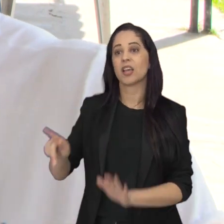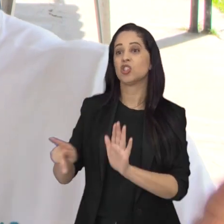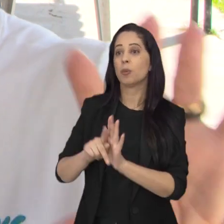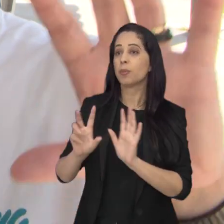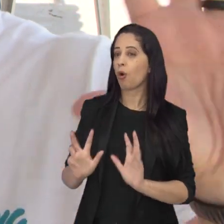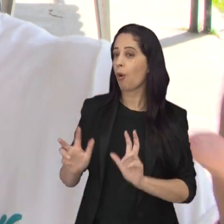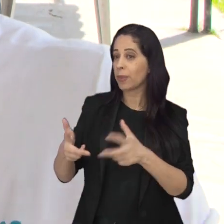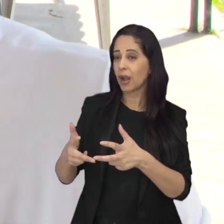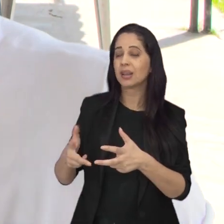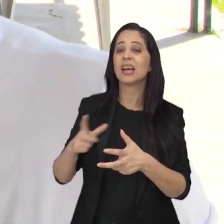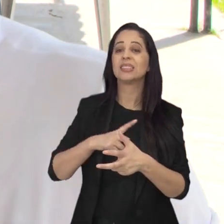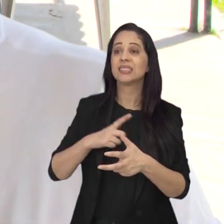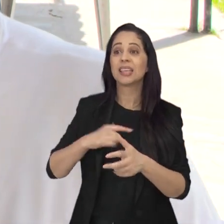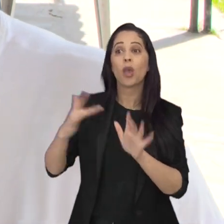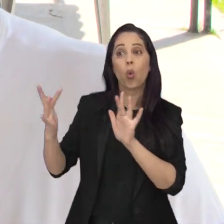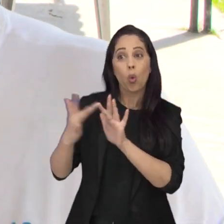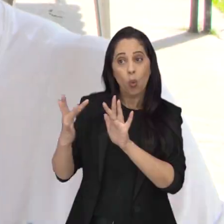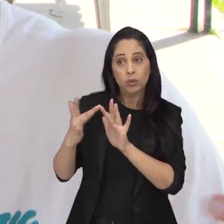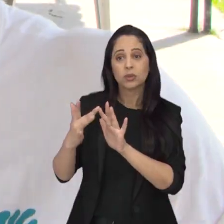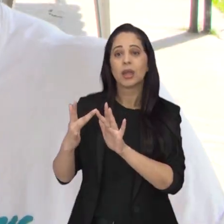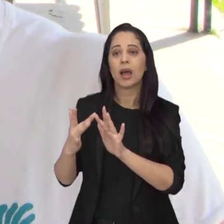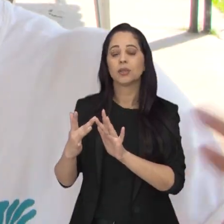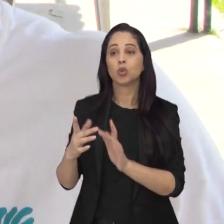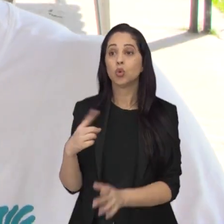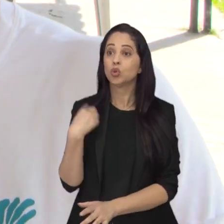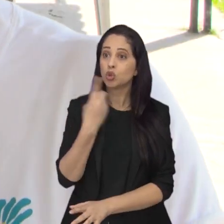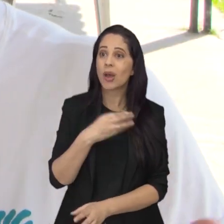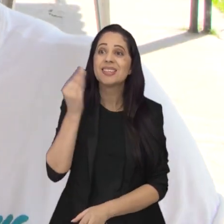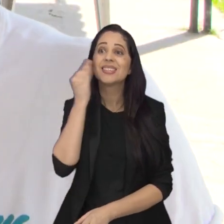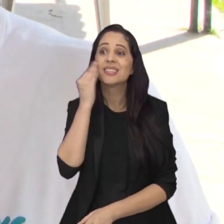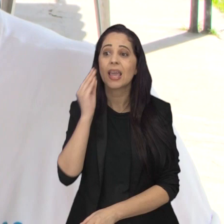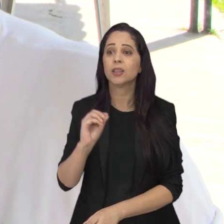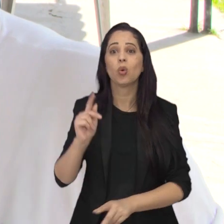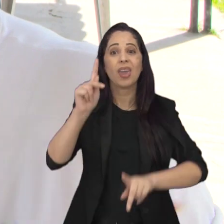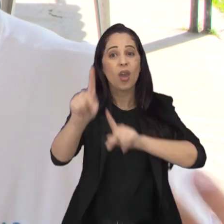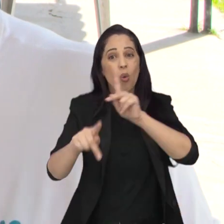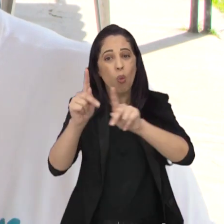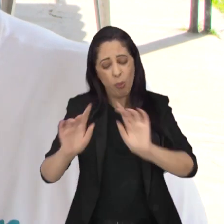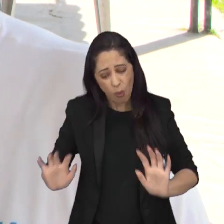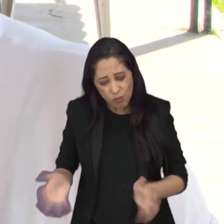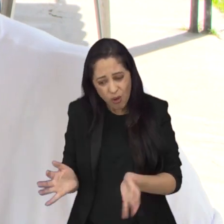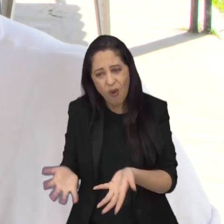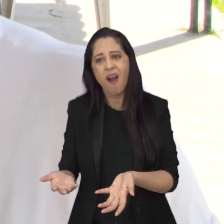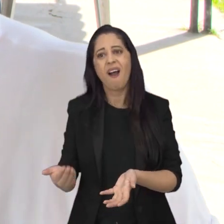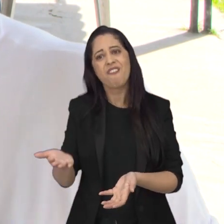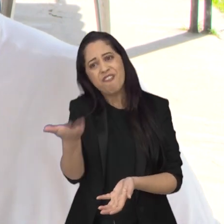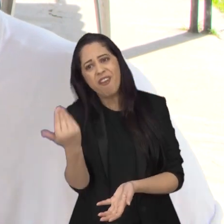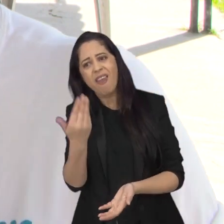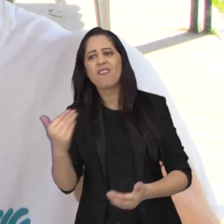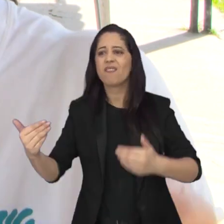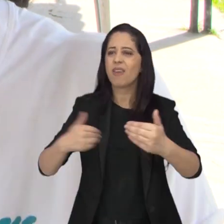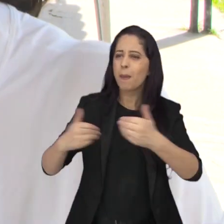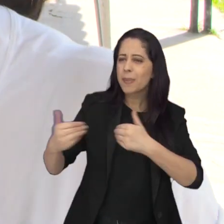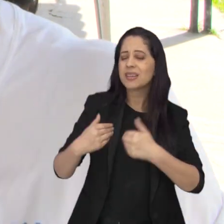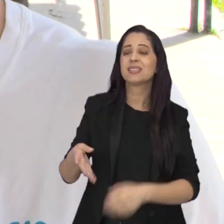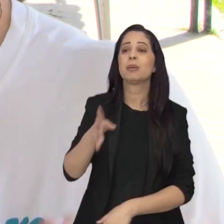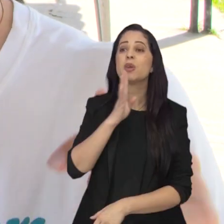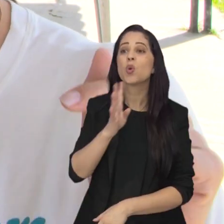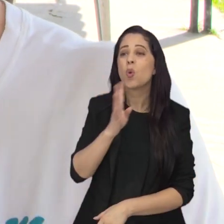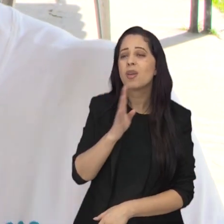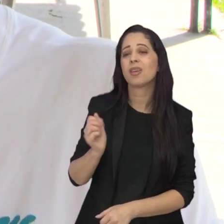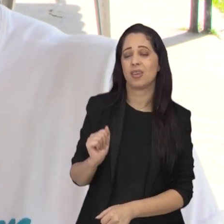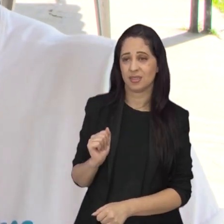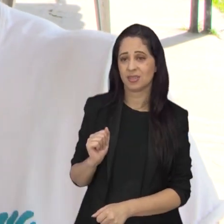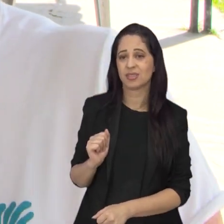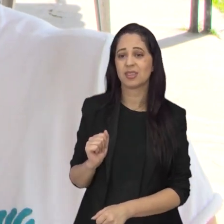que está lá, todos os contatos. A gente tenta mobilizar a comunidade e a população para que participe, para que conheça, para